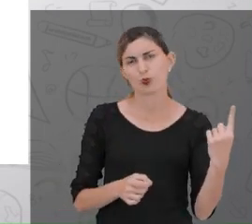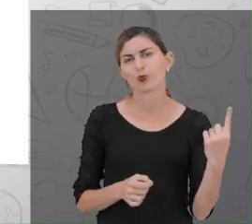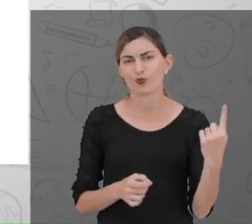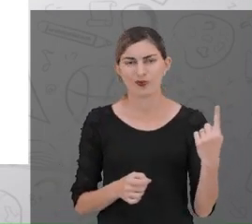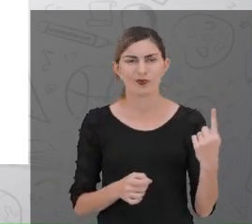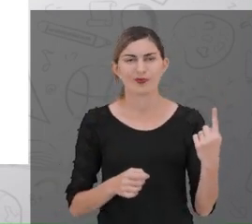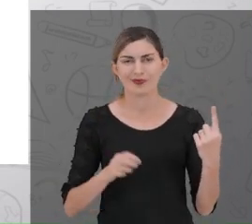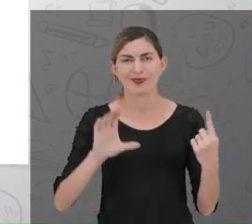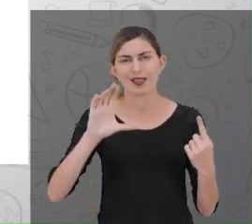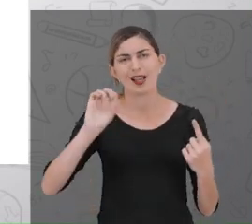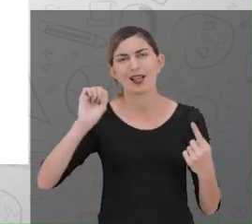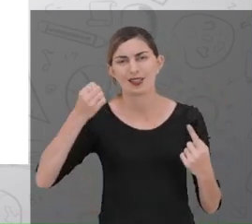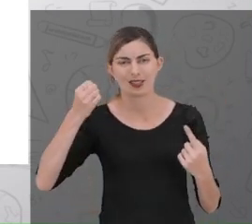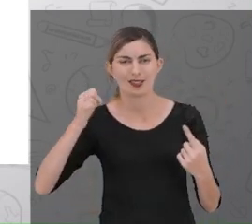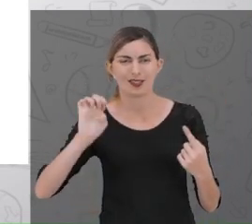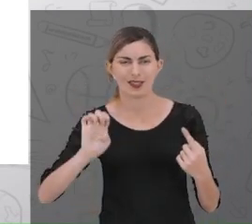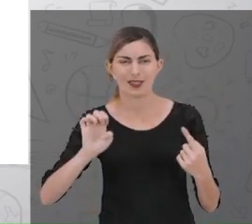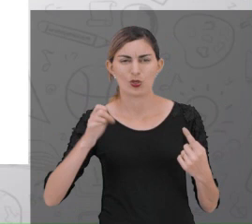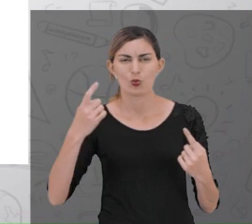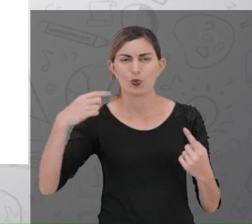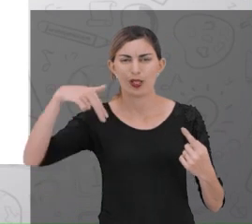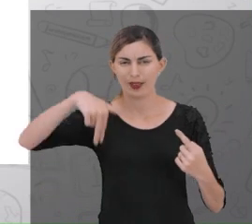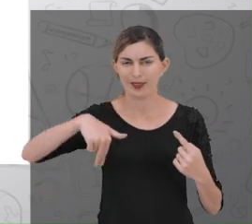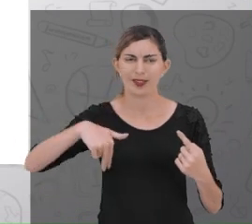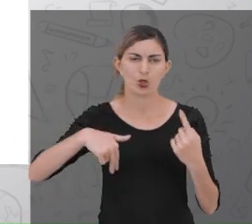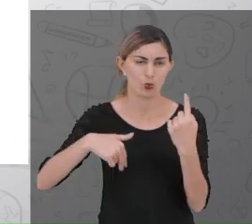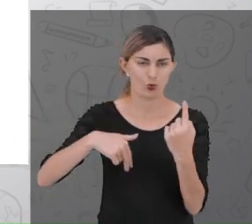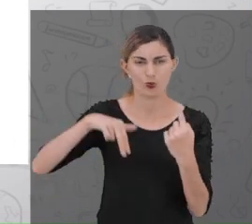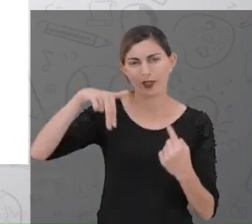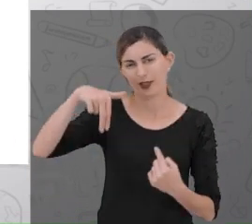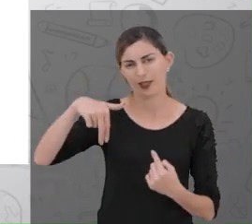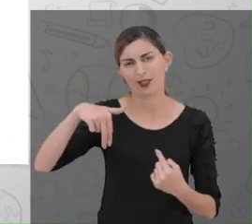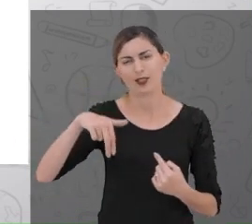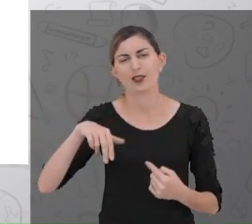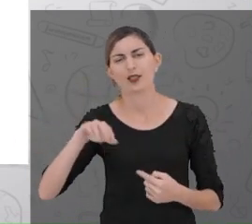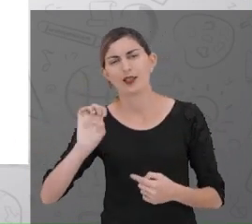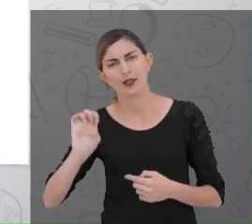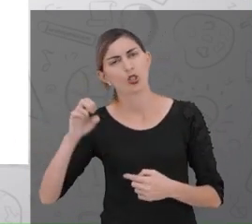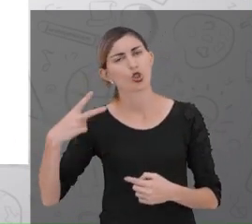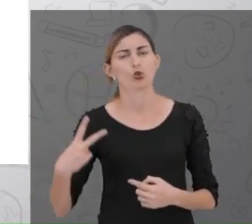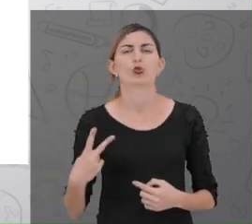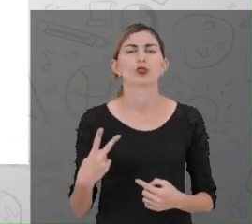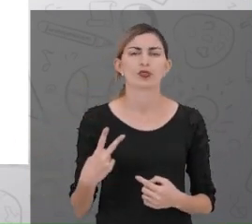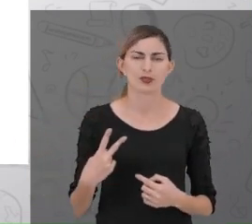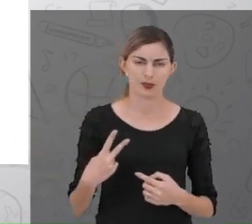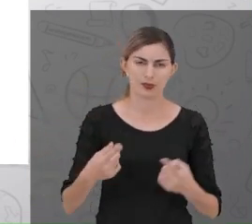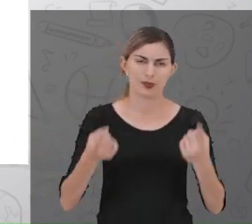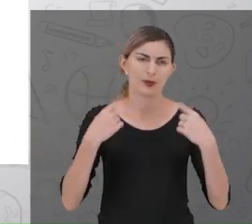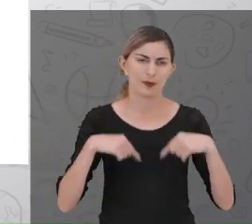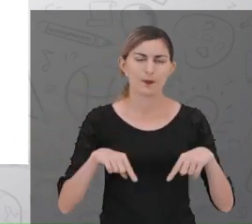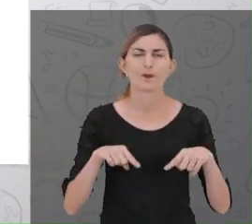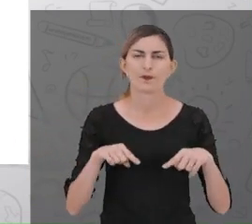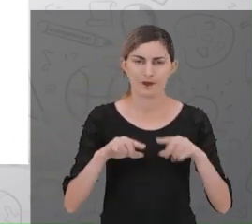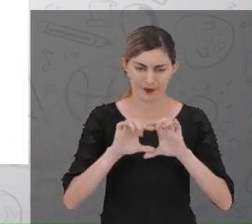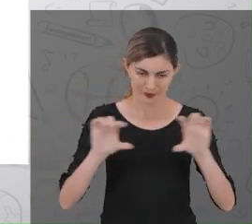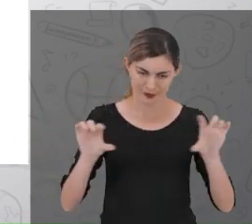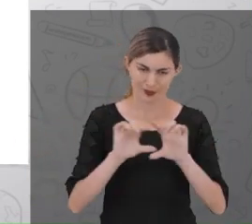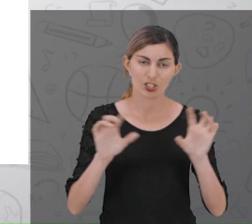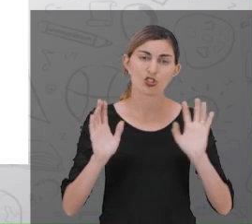1 com cardinalidade de 1 para N com a entidade 2. Nesse caso de